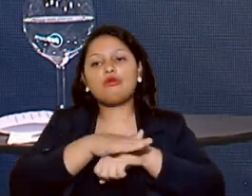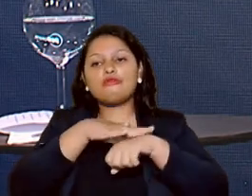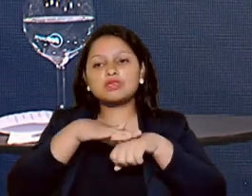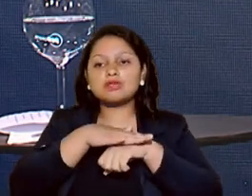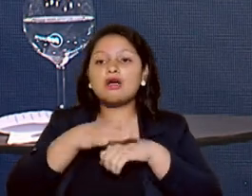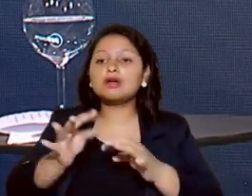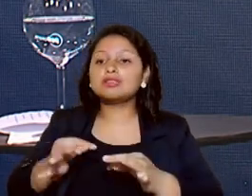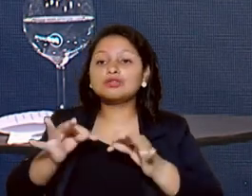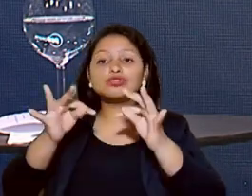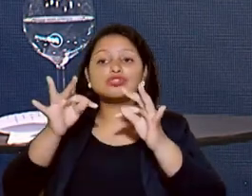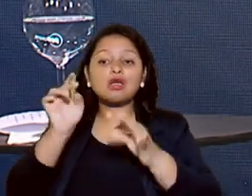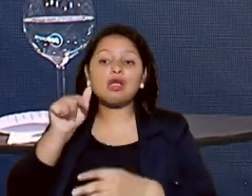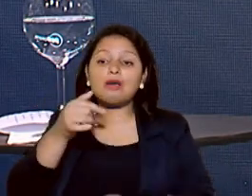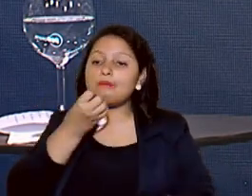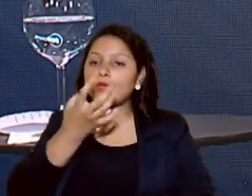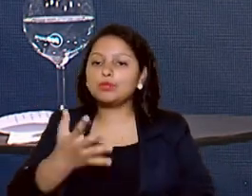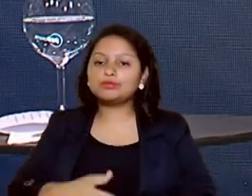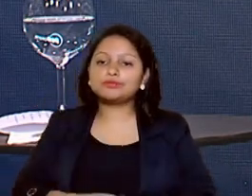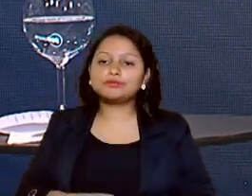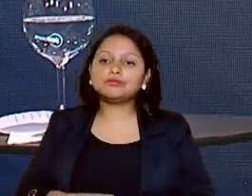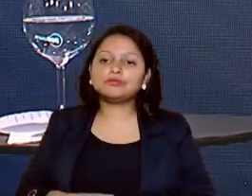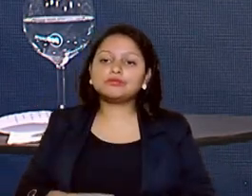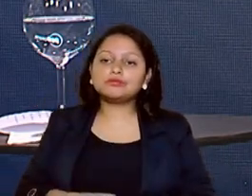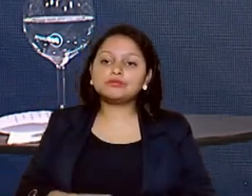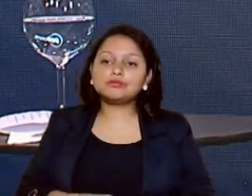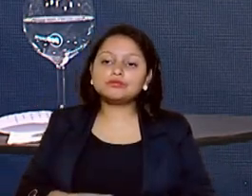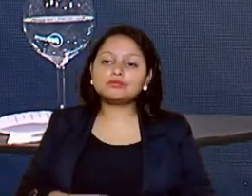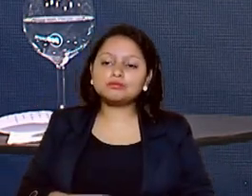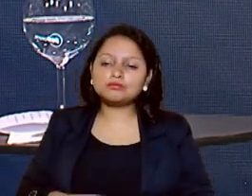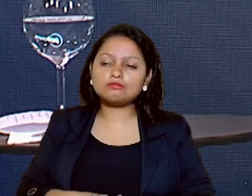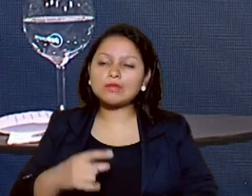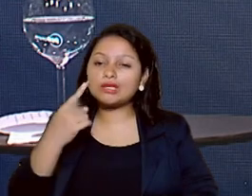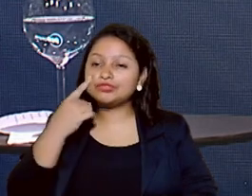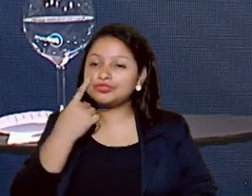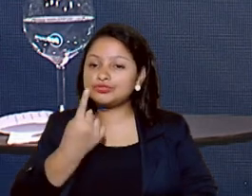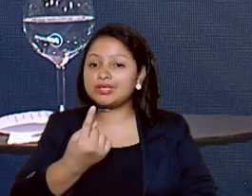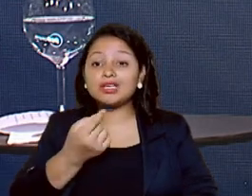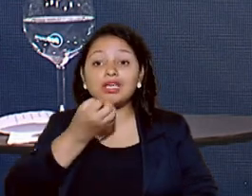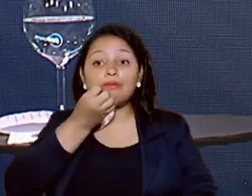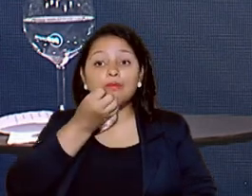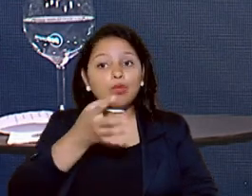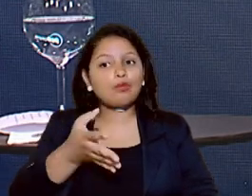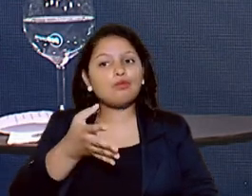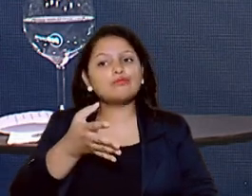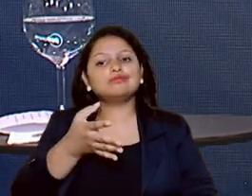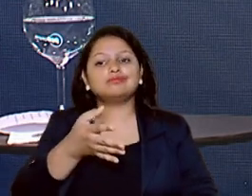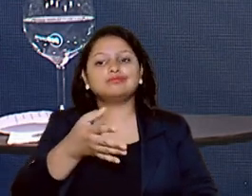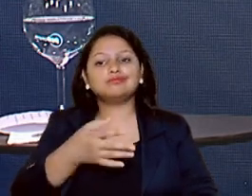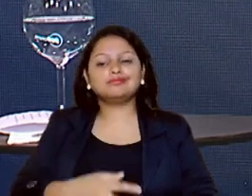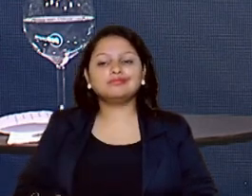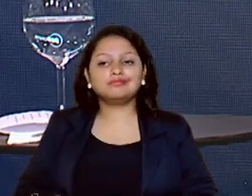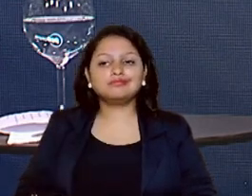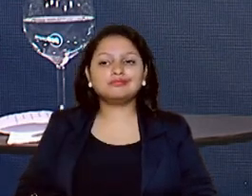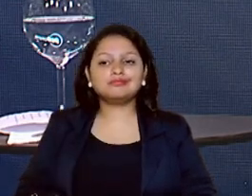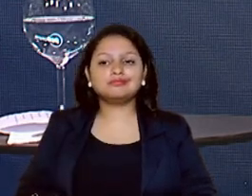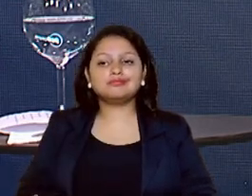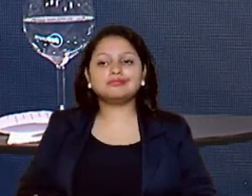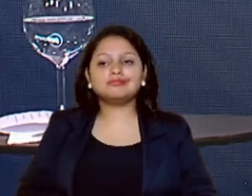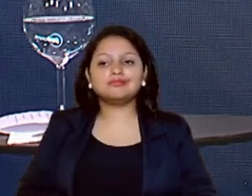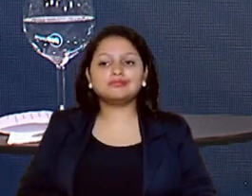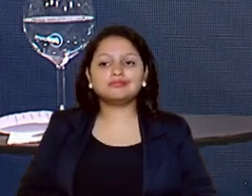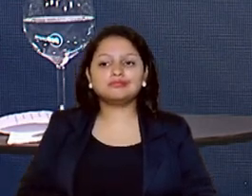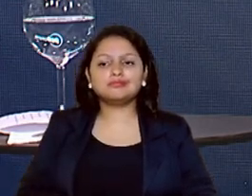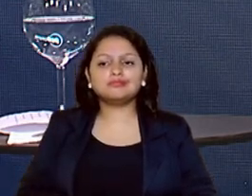é o caminho para permitido isso aconteça e a gente vê esse movimento como muito saudável tá E nesse momento